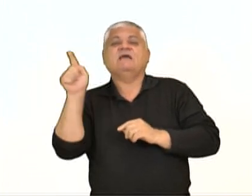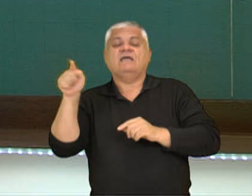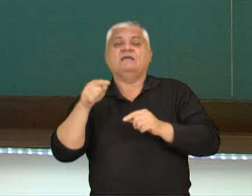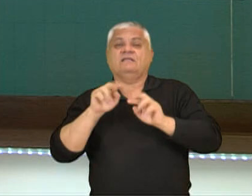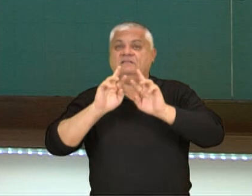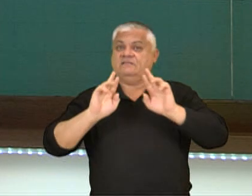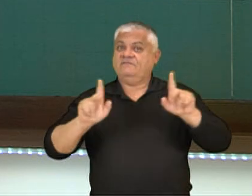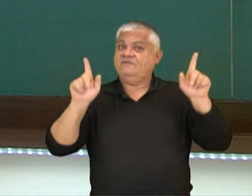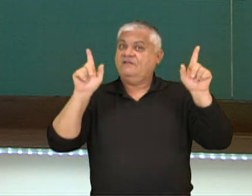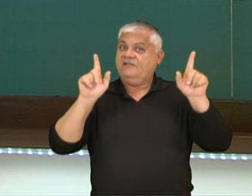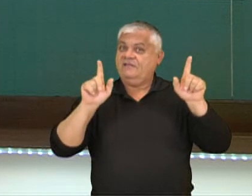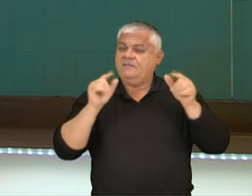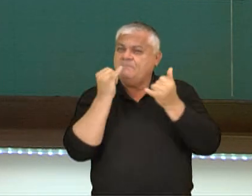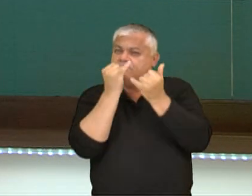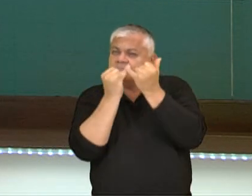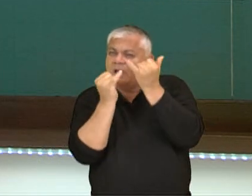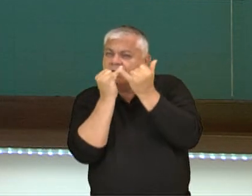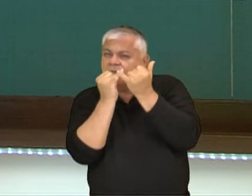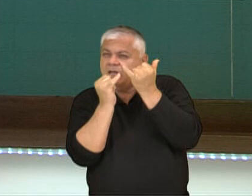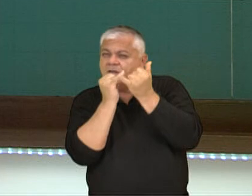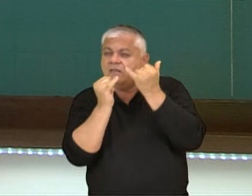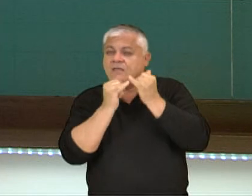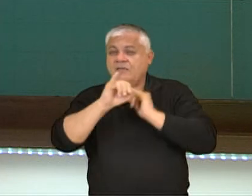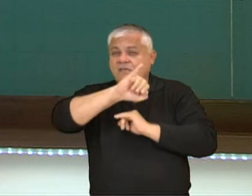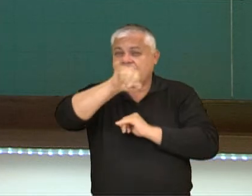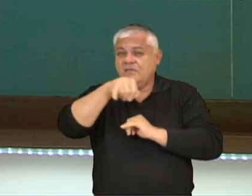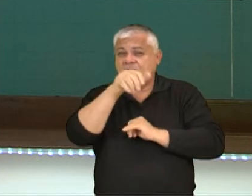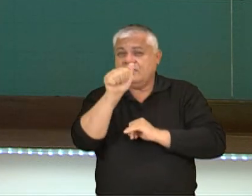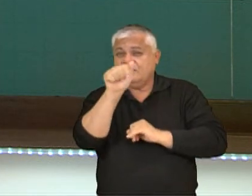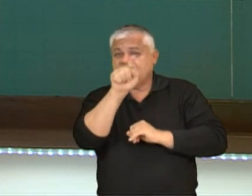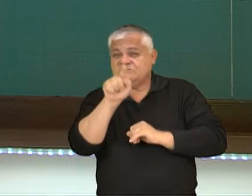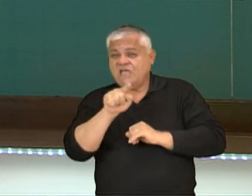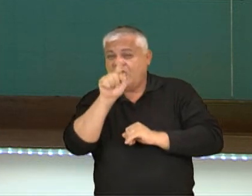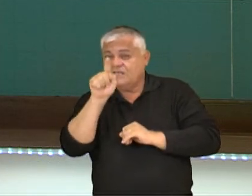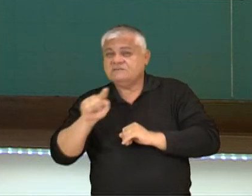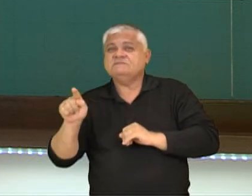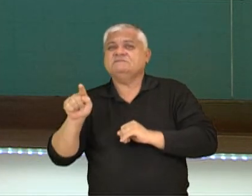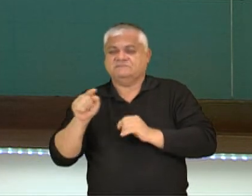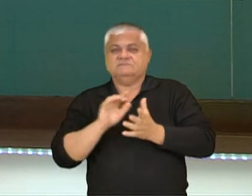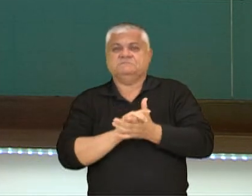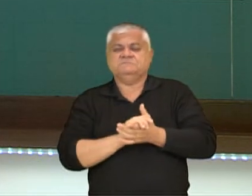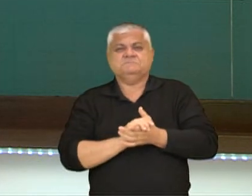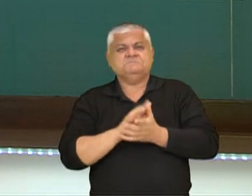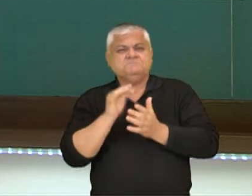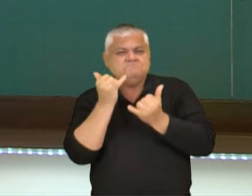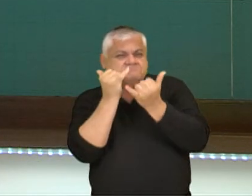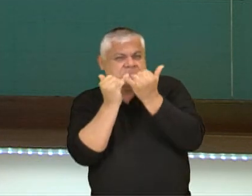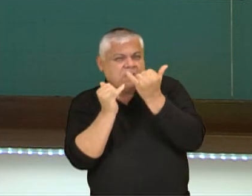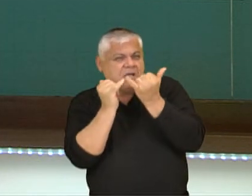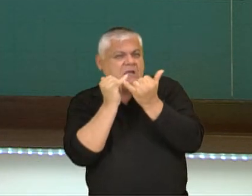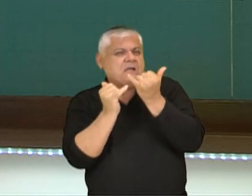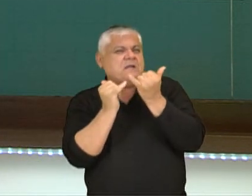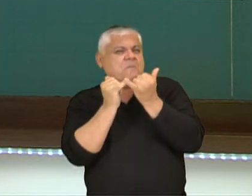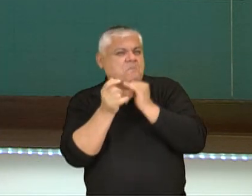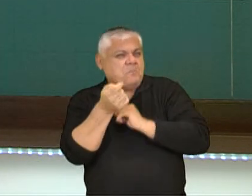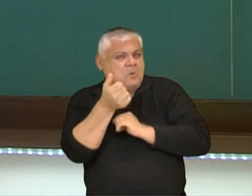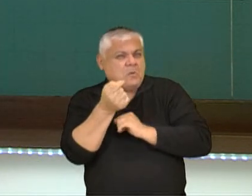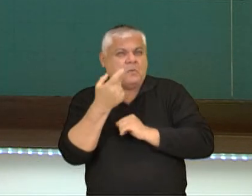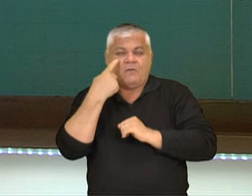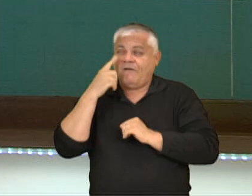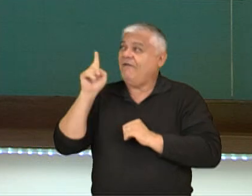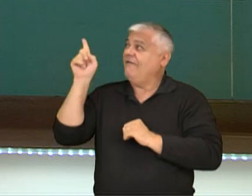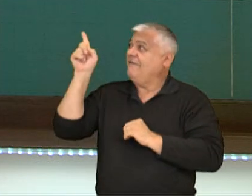são, né, são próximas até, se a gente parar para pensar. Não são tão distantes, né, mas é diferente, bem